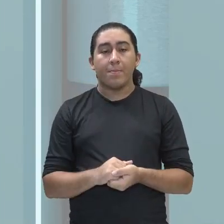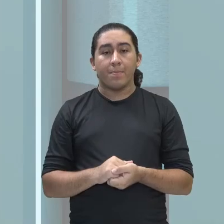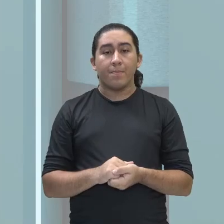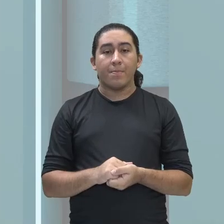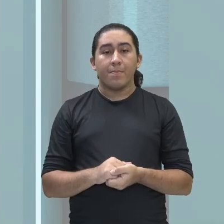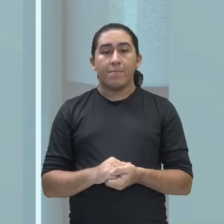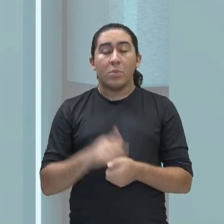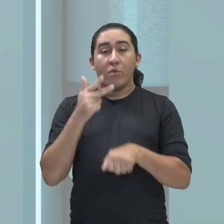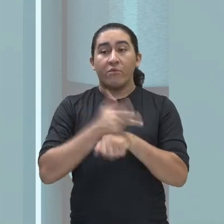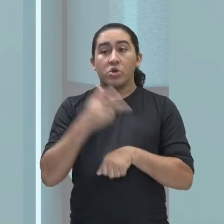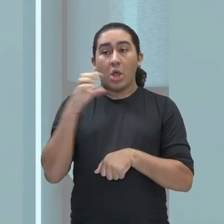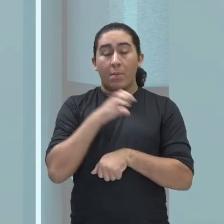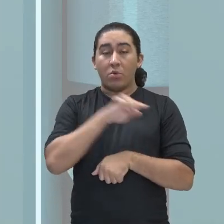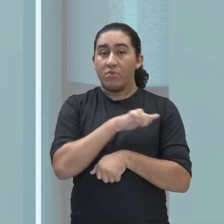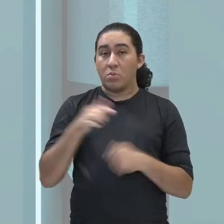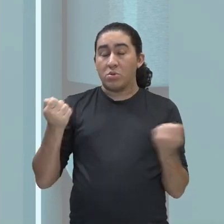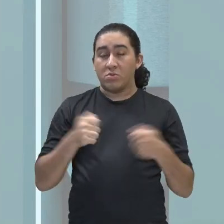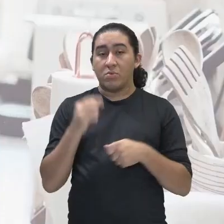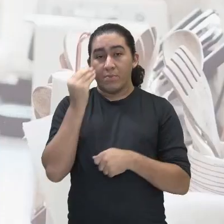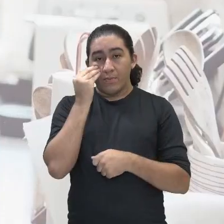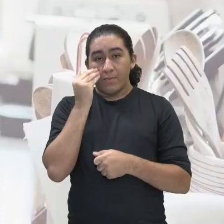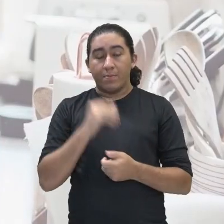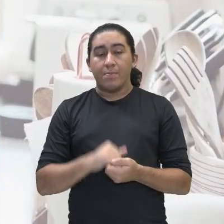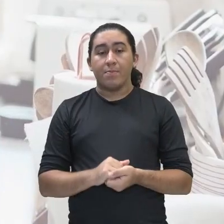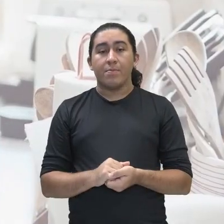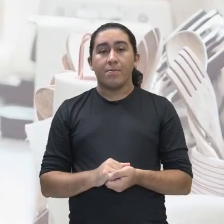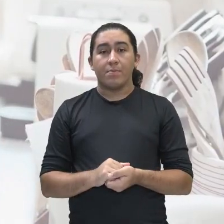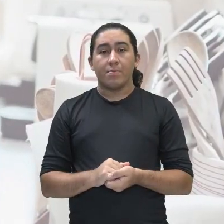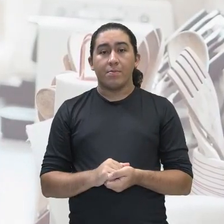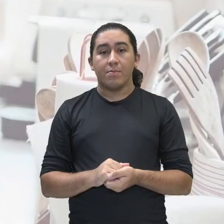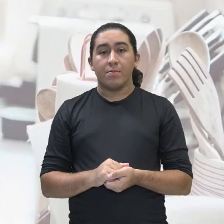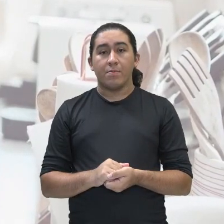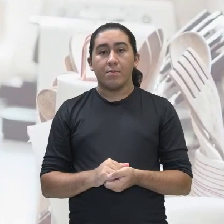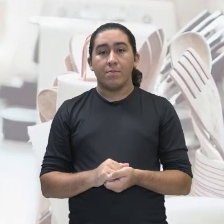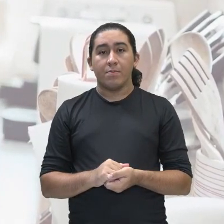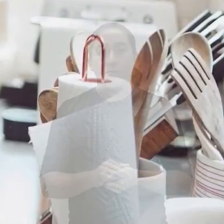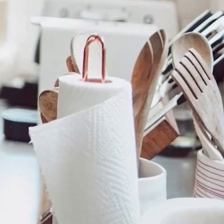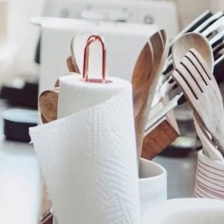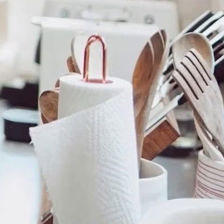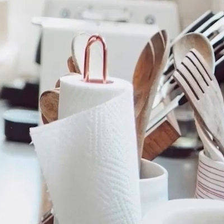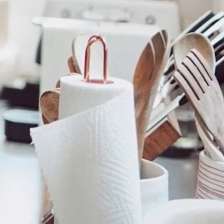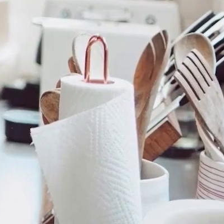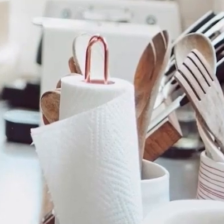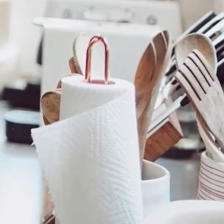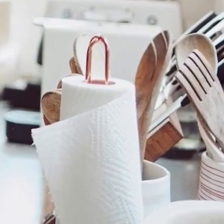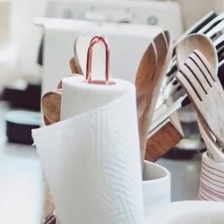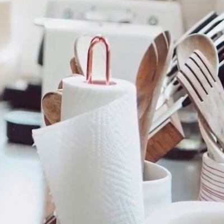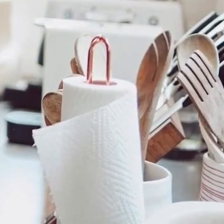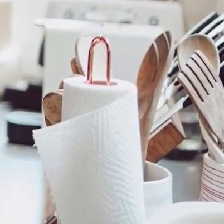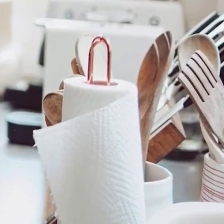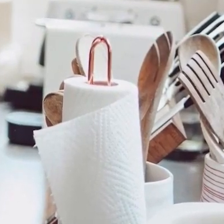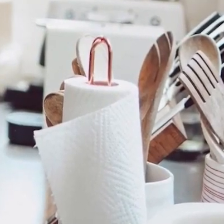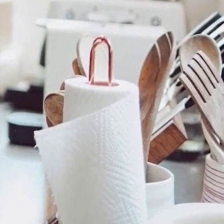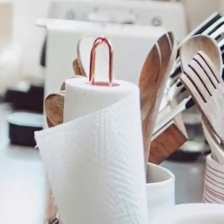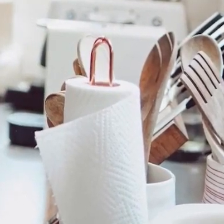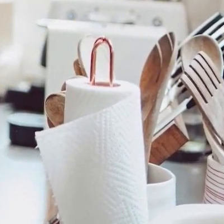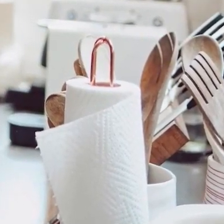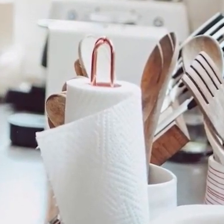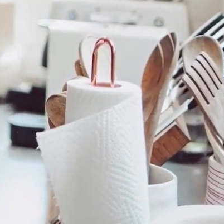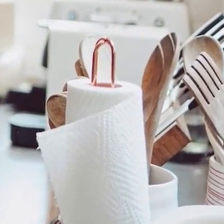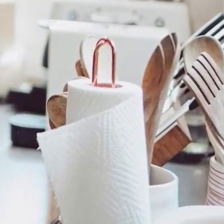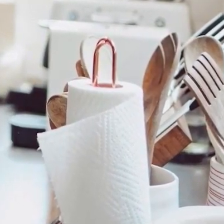half sister. Então, ela é irmã por parte de pai ou mãe, ok? Half sister.